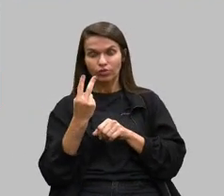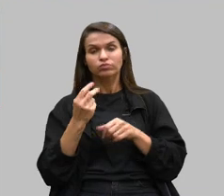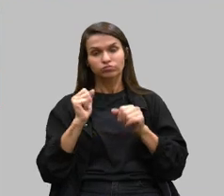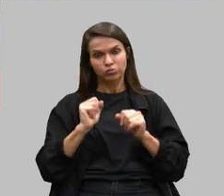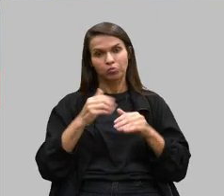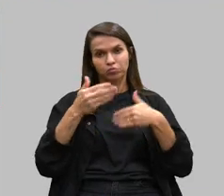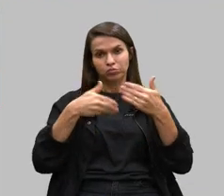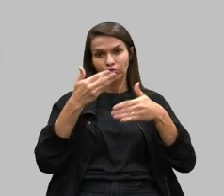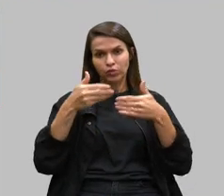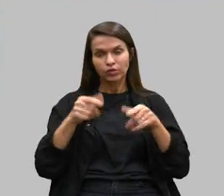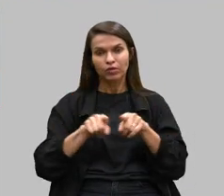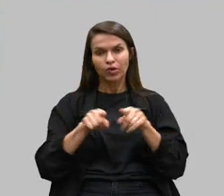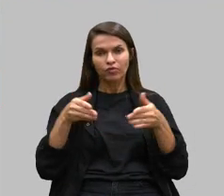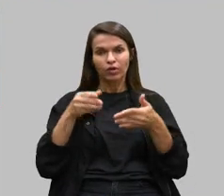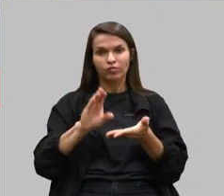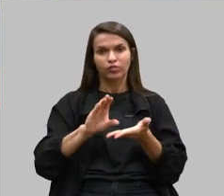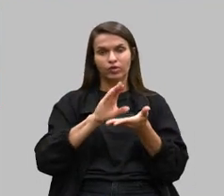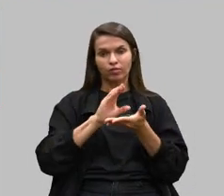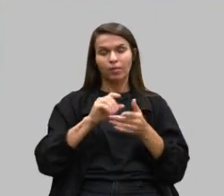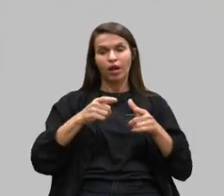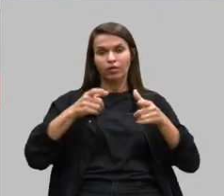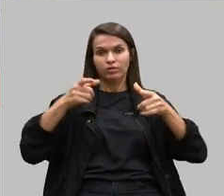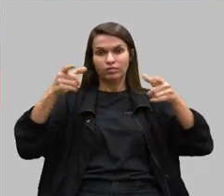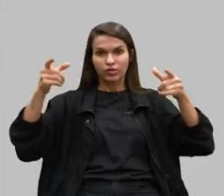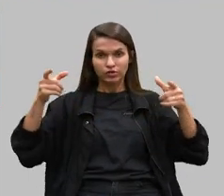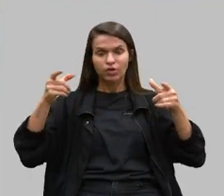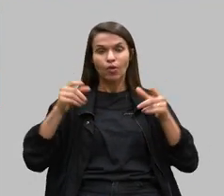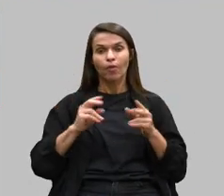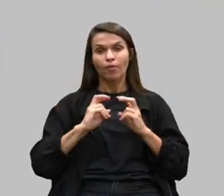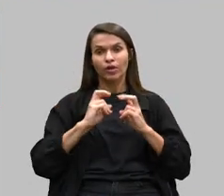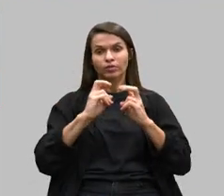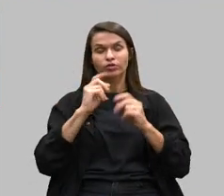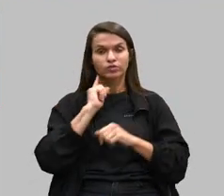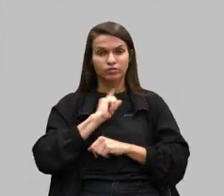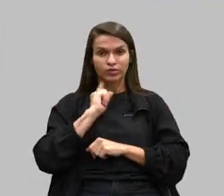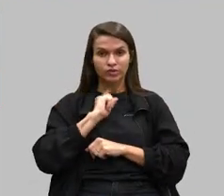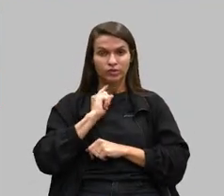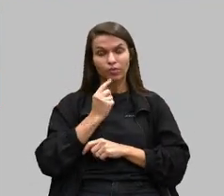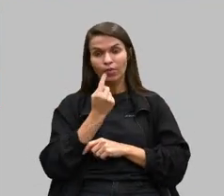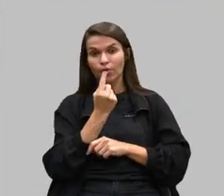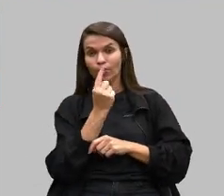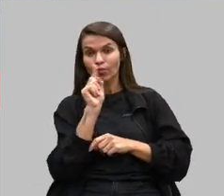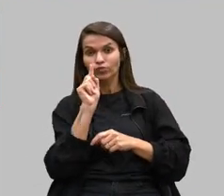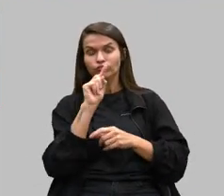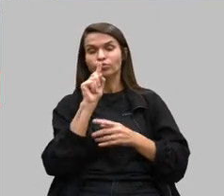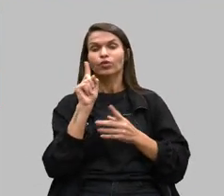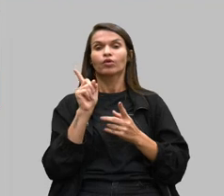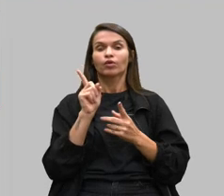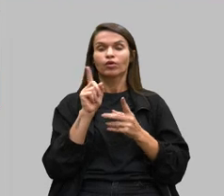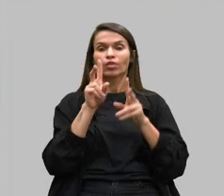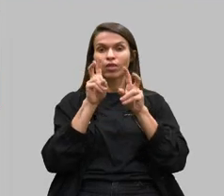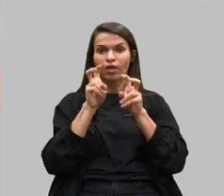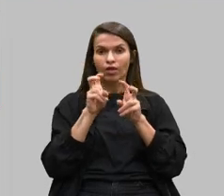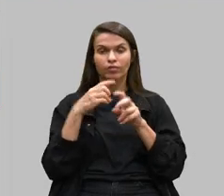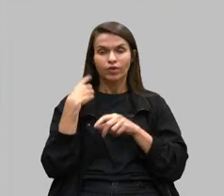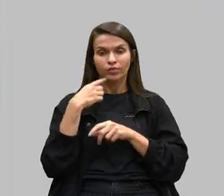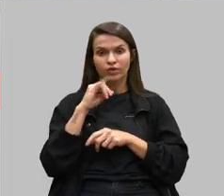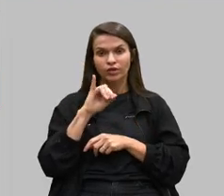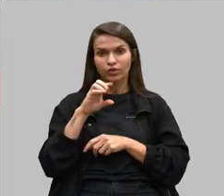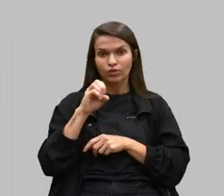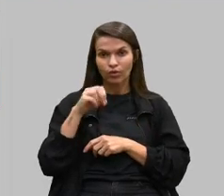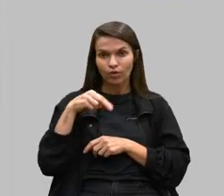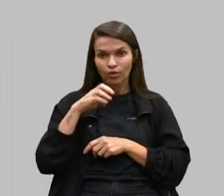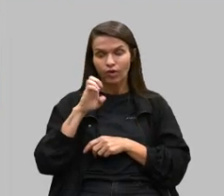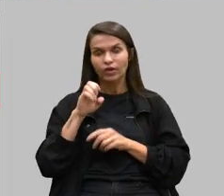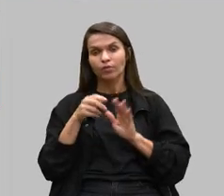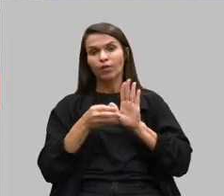próprios recursos também para expandir ainda mais o metrô de Minas e aí eu entro no meu último tópico aqui eh Deputado ion que é uma